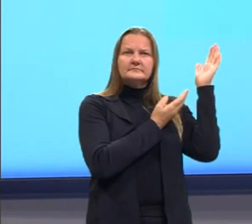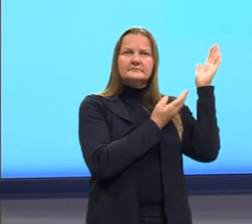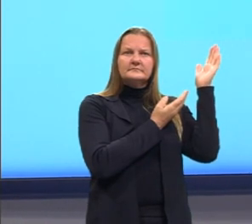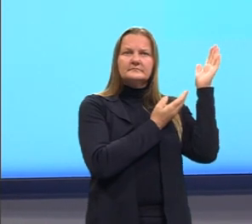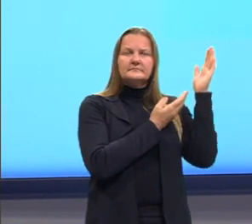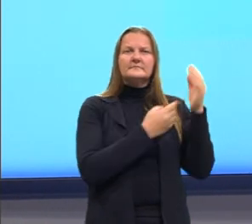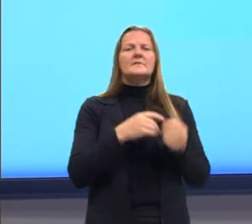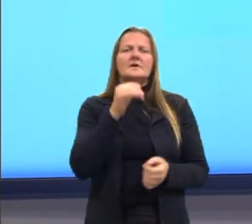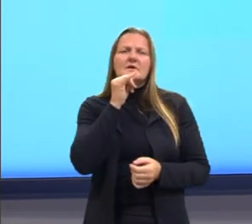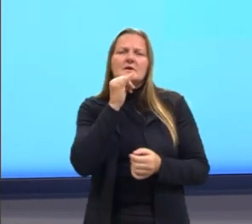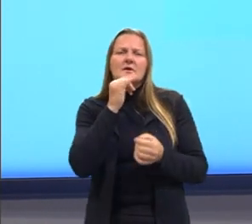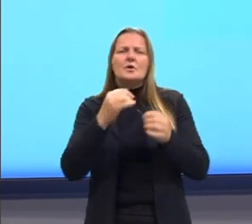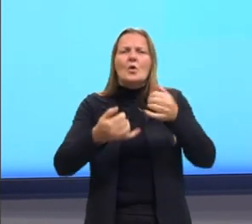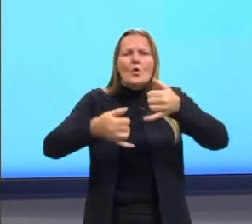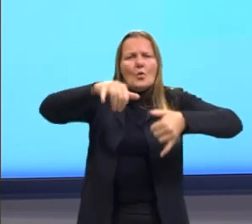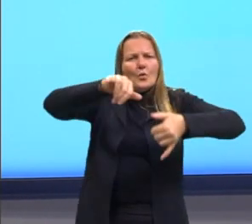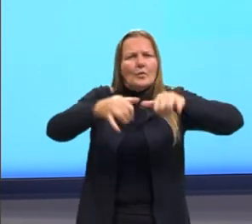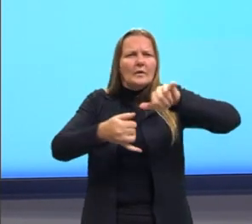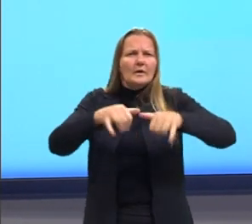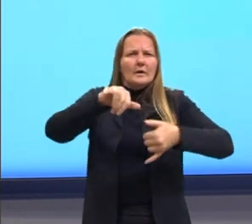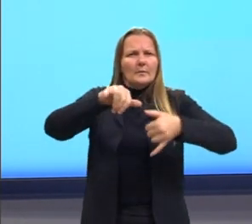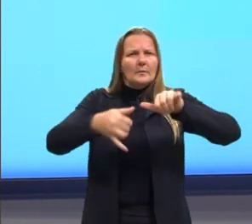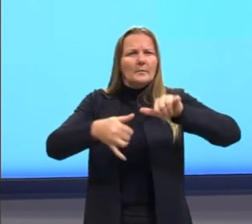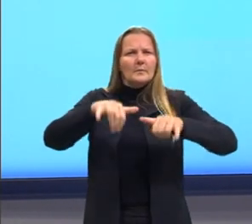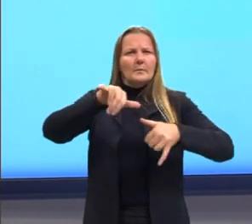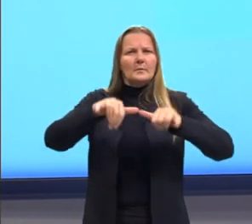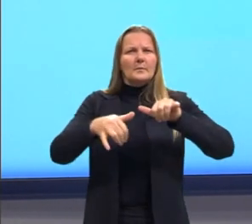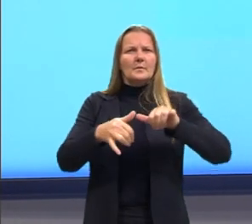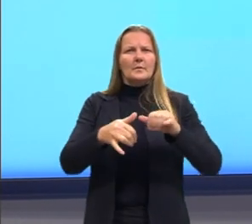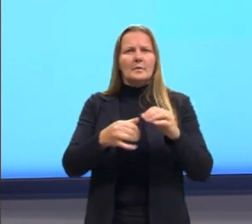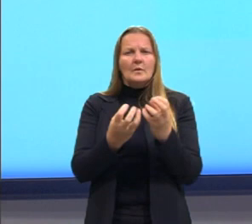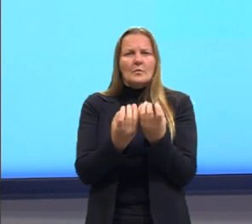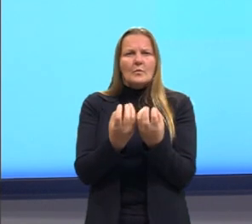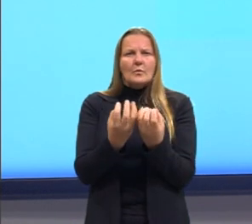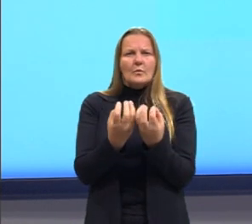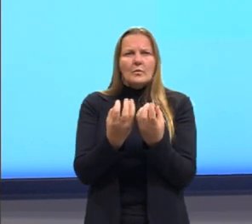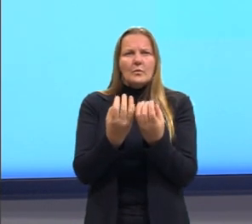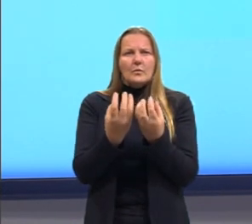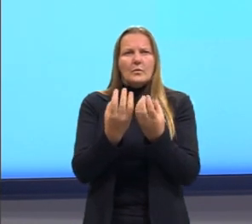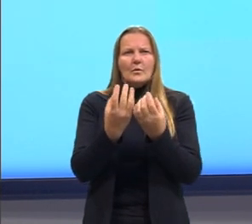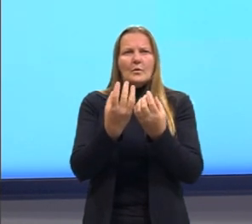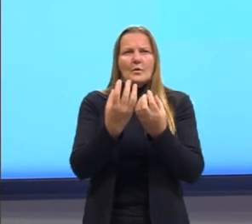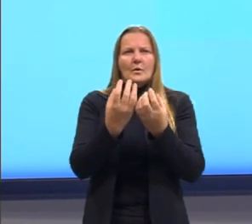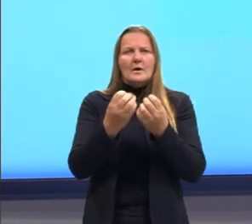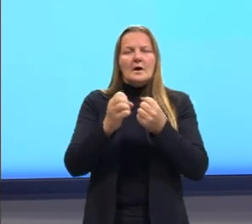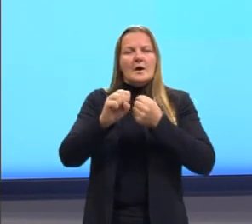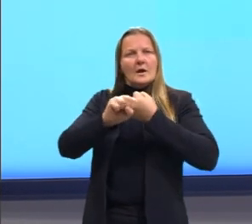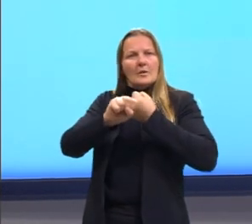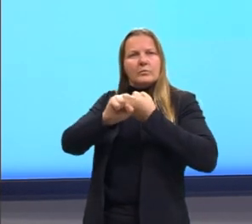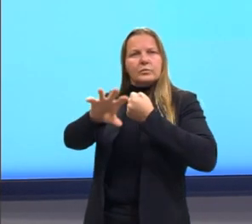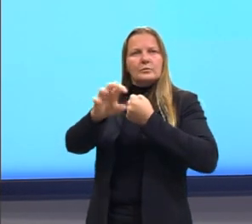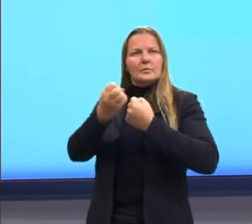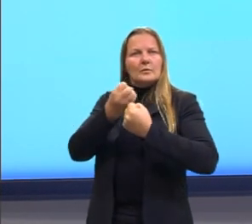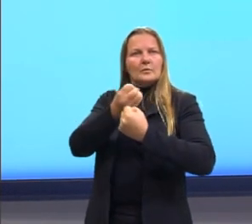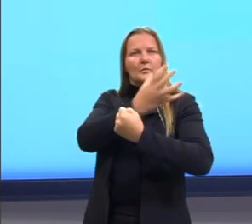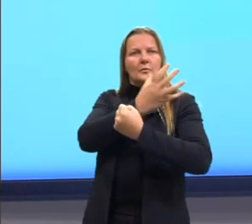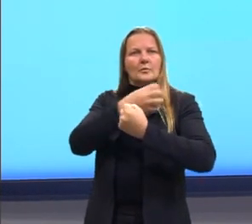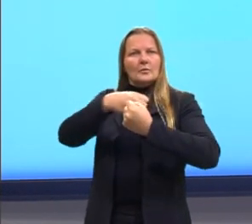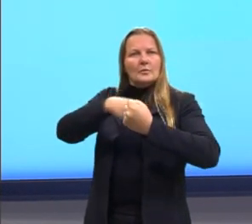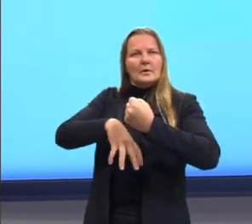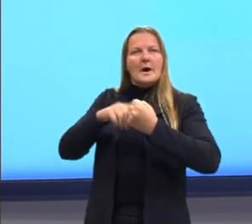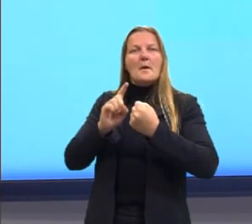vidraria de laboratório com uma reação dentro onde faz aquela borbulha ou não e ela libera calor